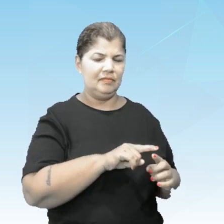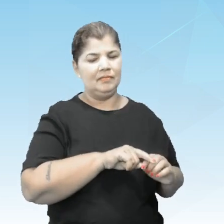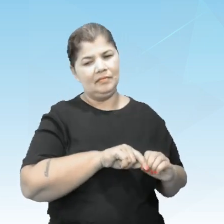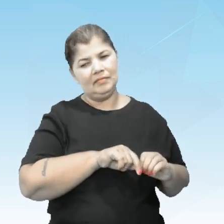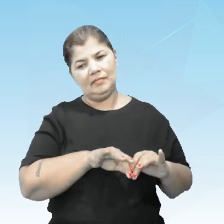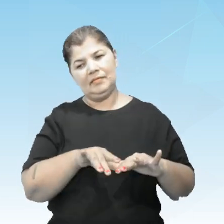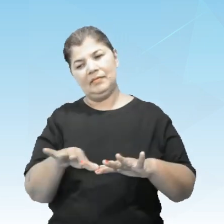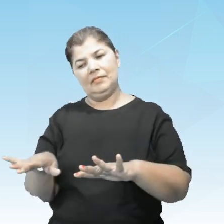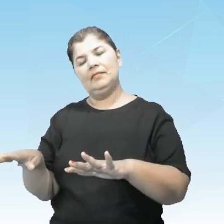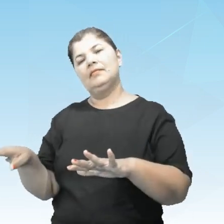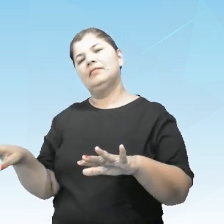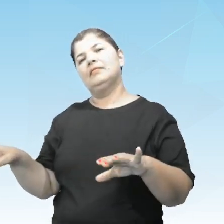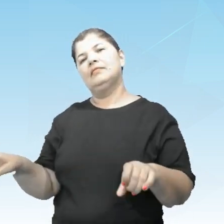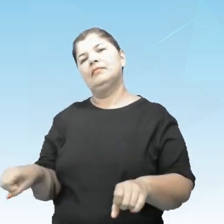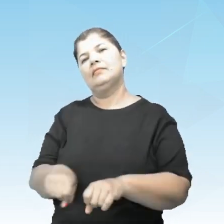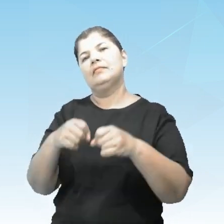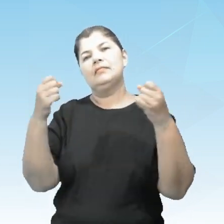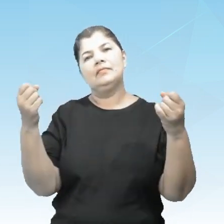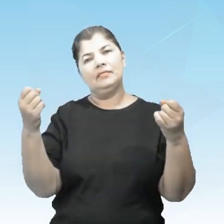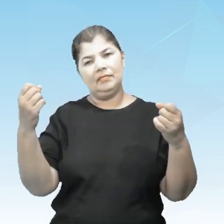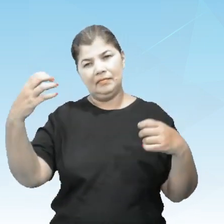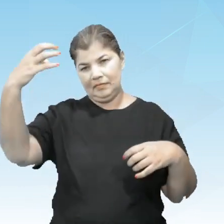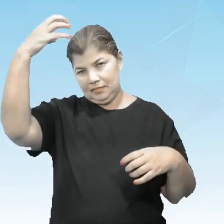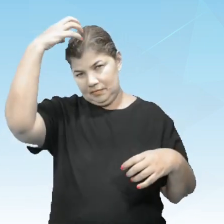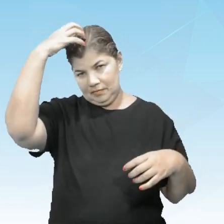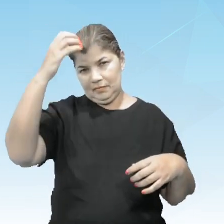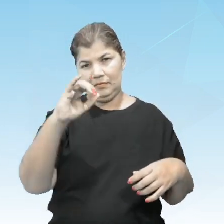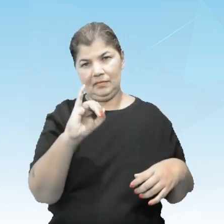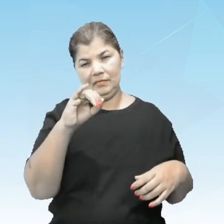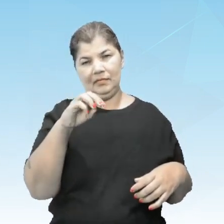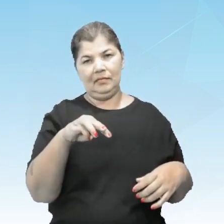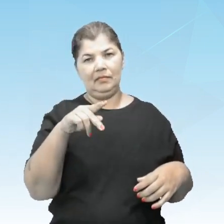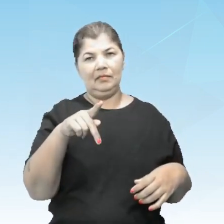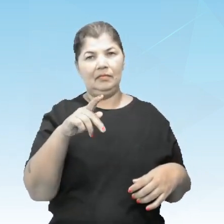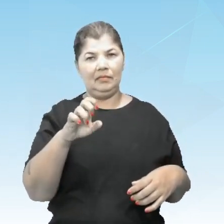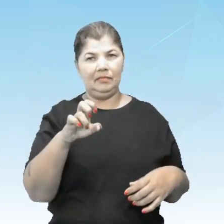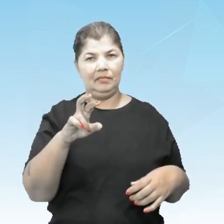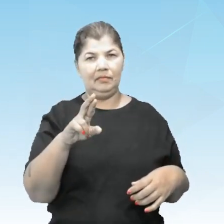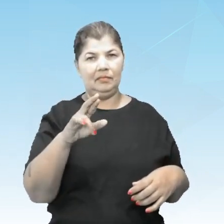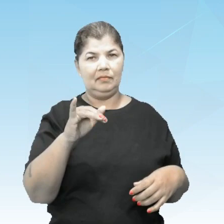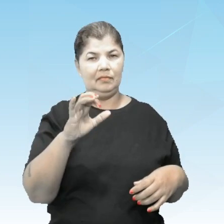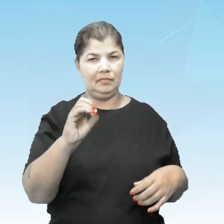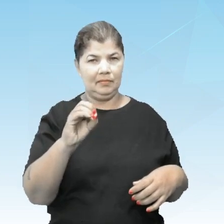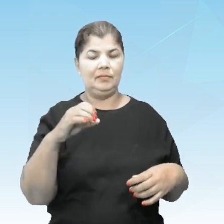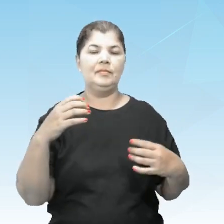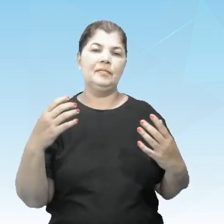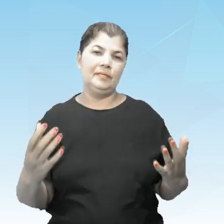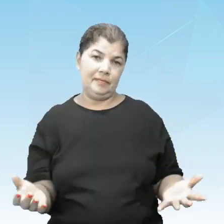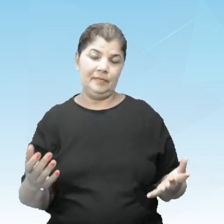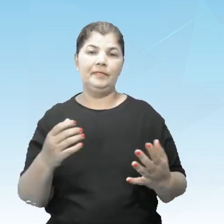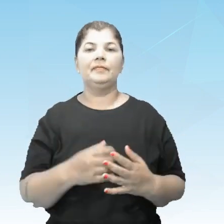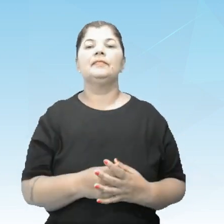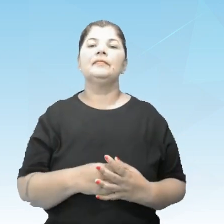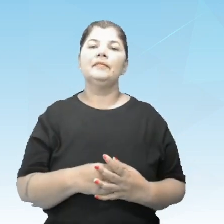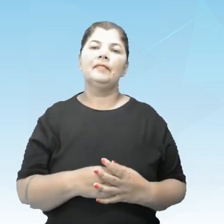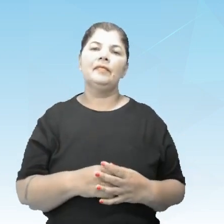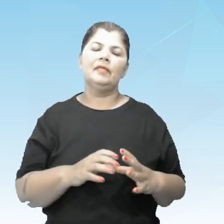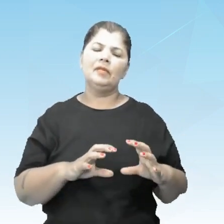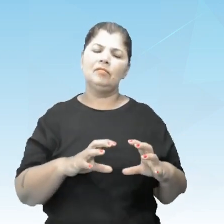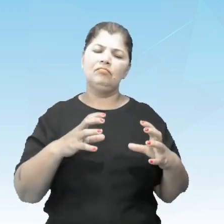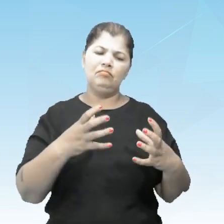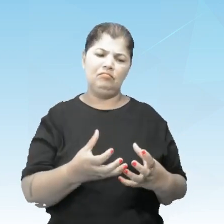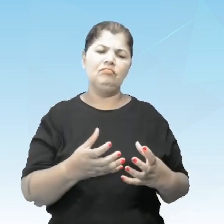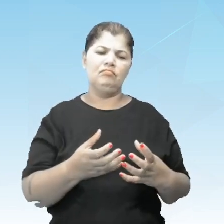queda do império vai se... Então, na realidade, né? Então as elites,